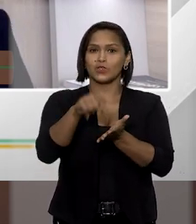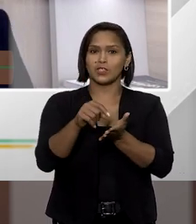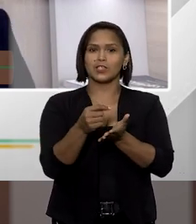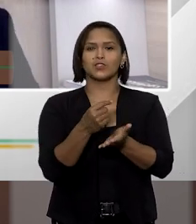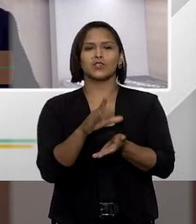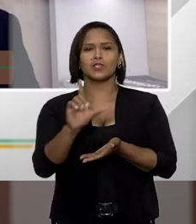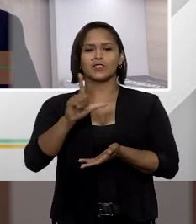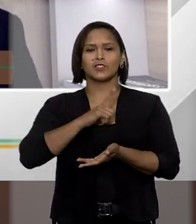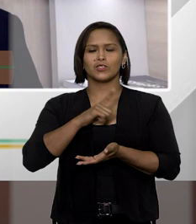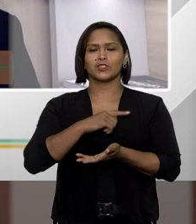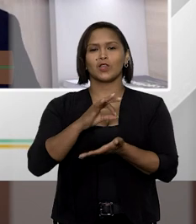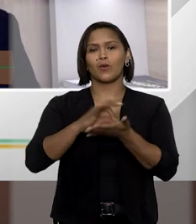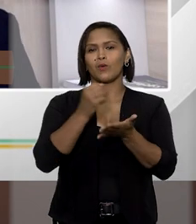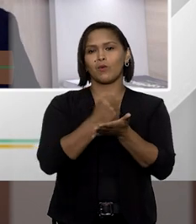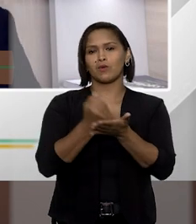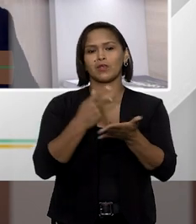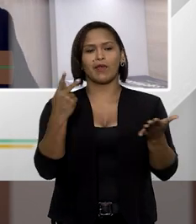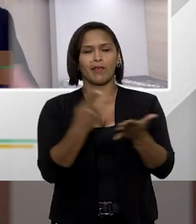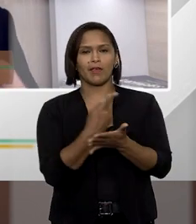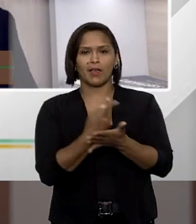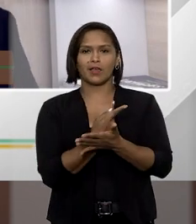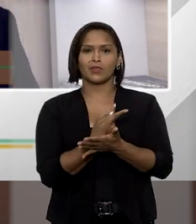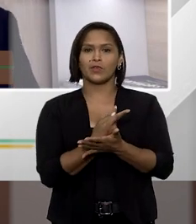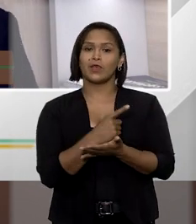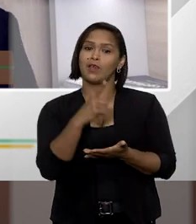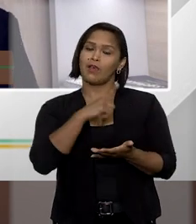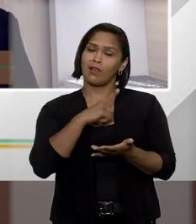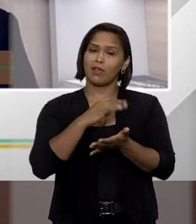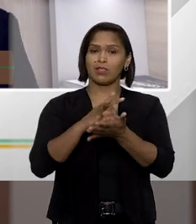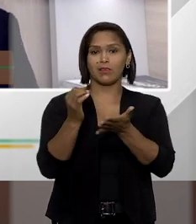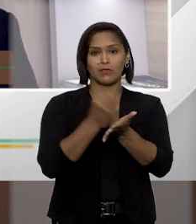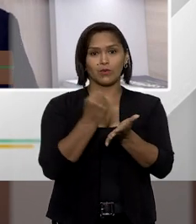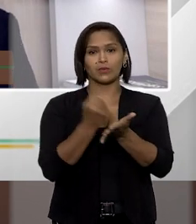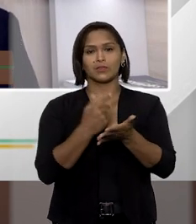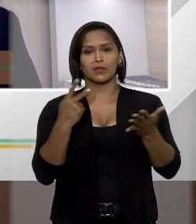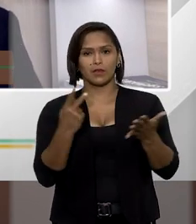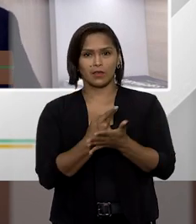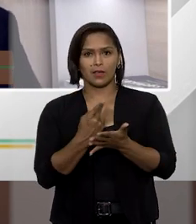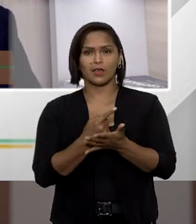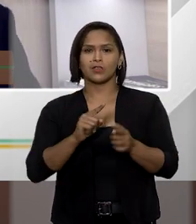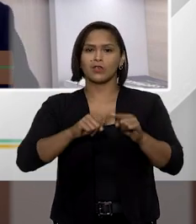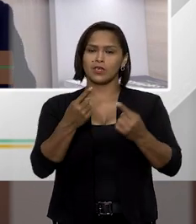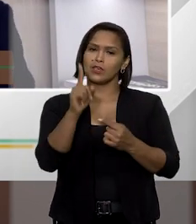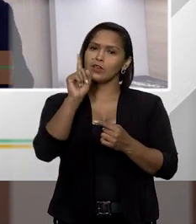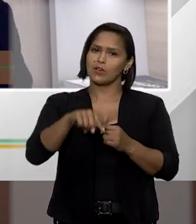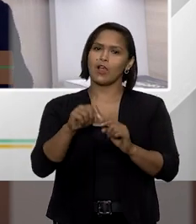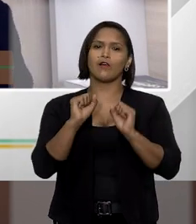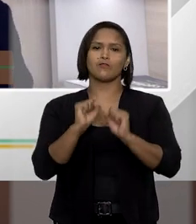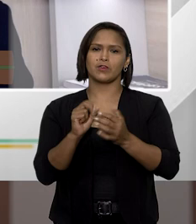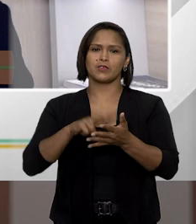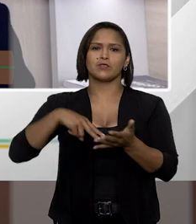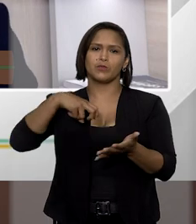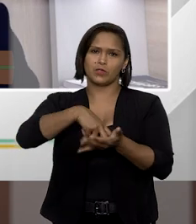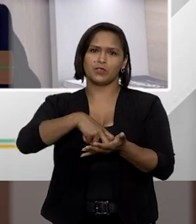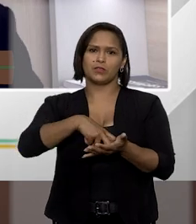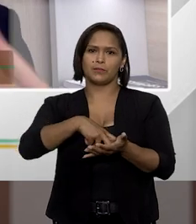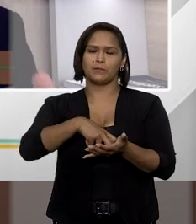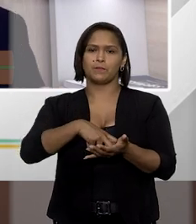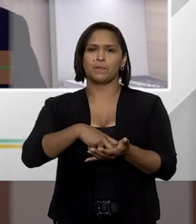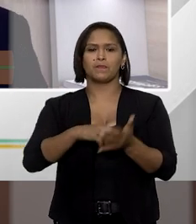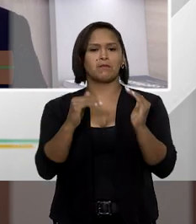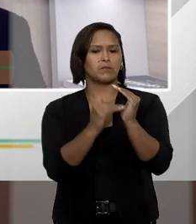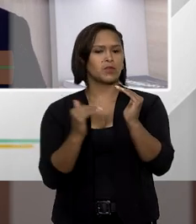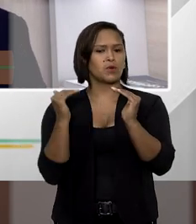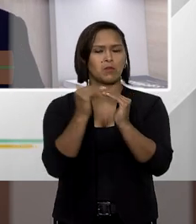de se obter um contrato ilícito ou não. Ela obteve efetivamente o contrato ilícito e, como tal, vai ser punida. Em